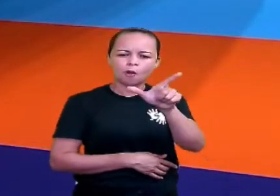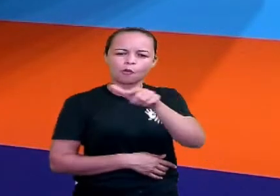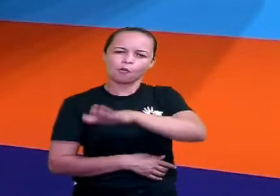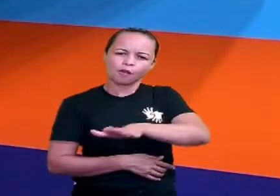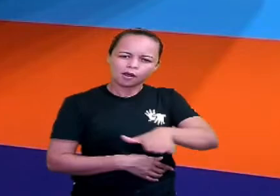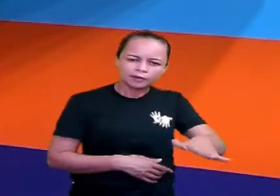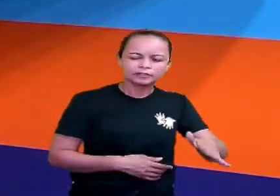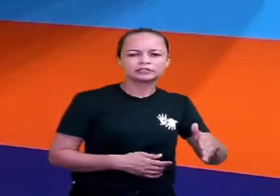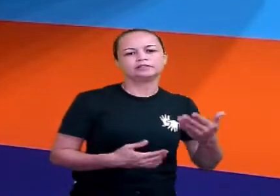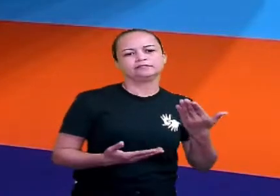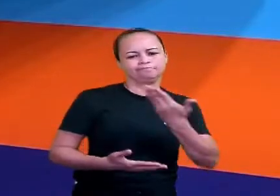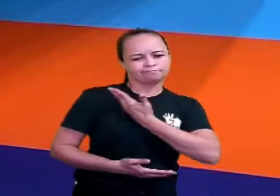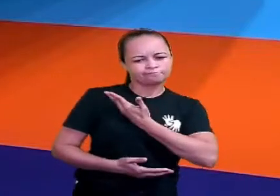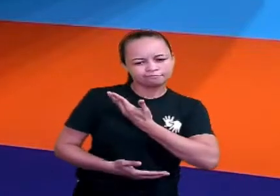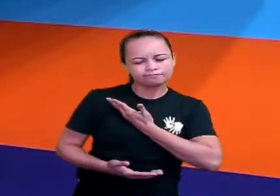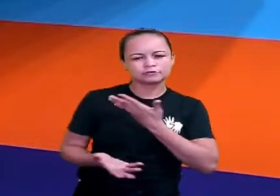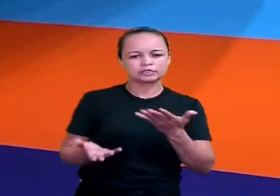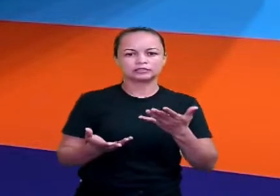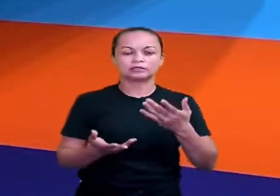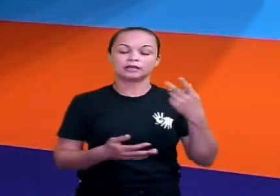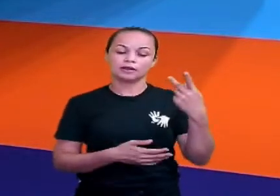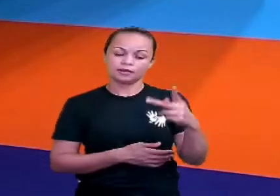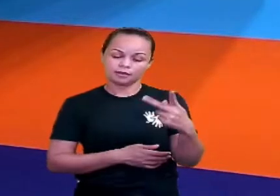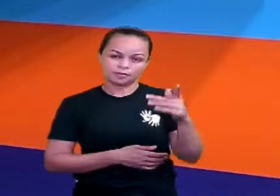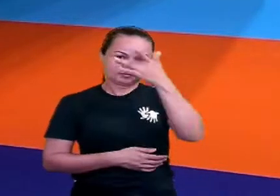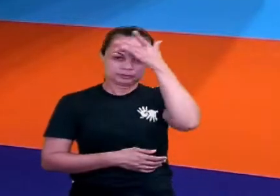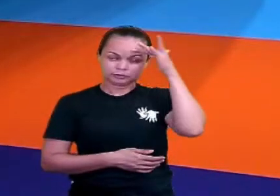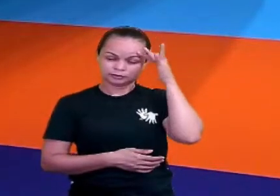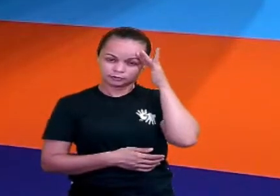Então, aquela pessoa fez parte da sua história e você